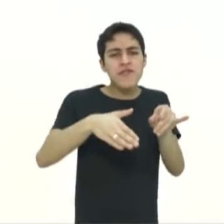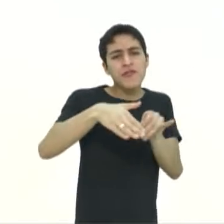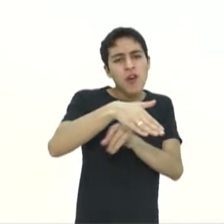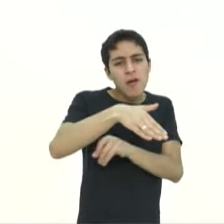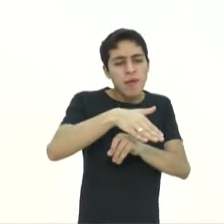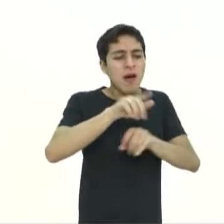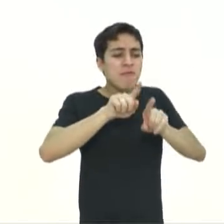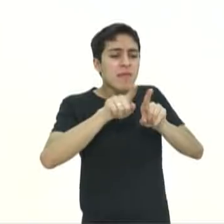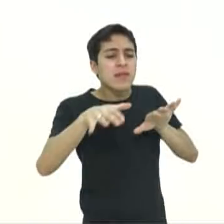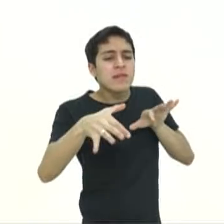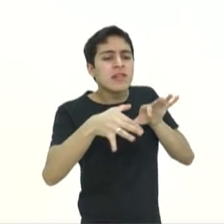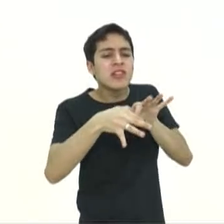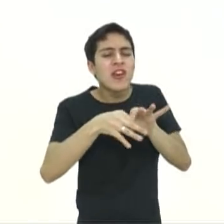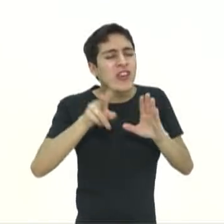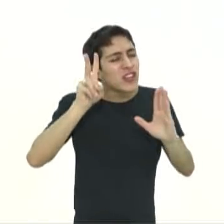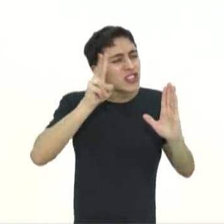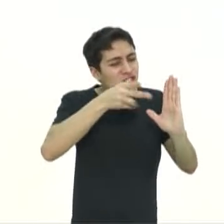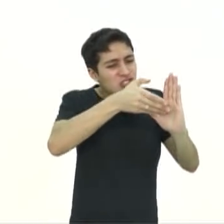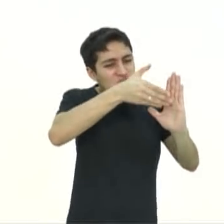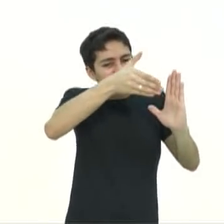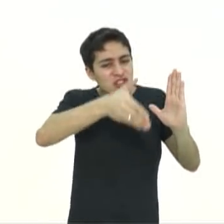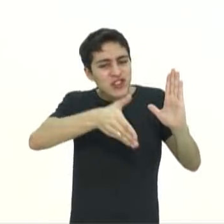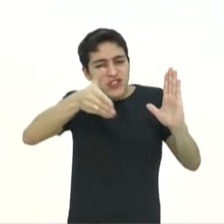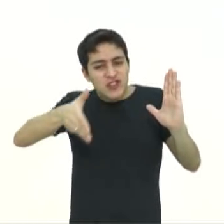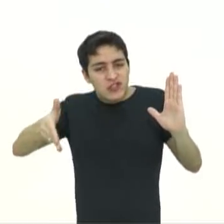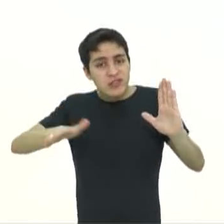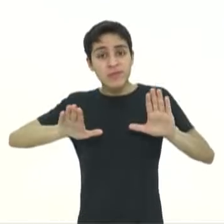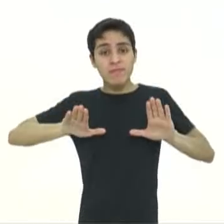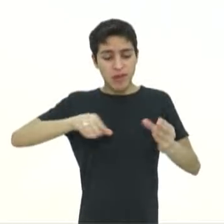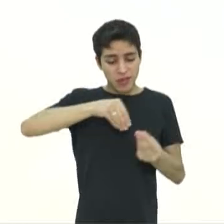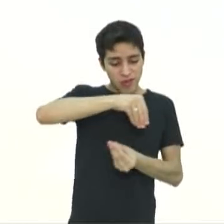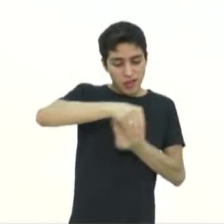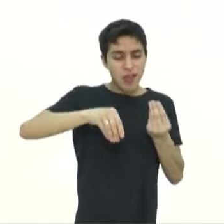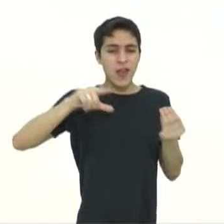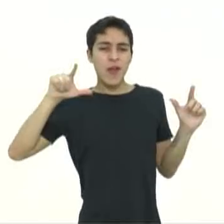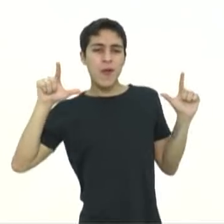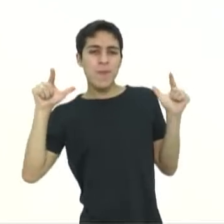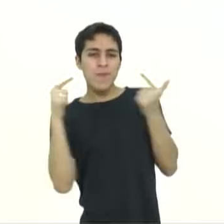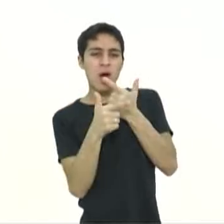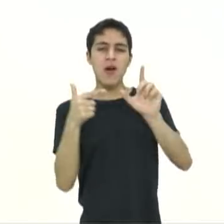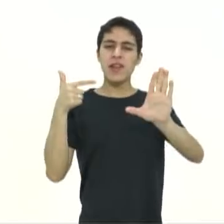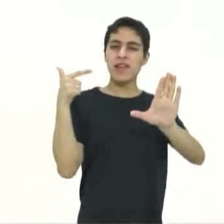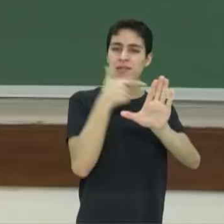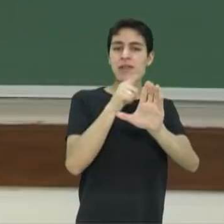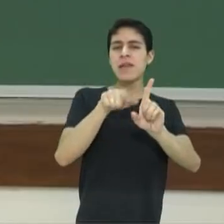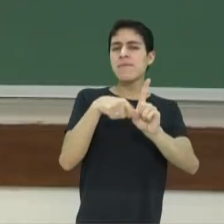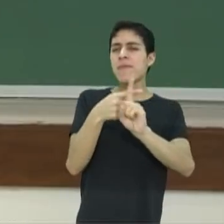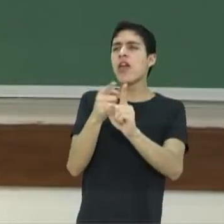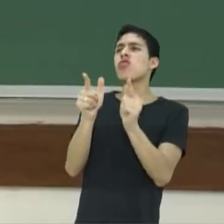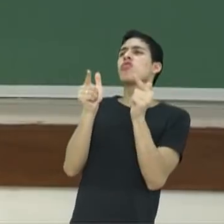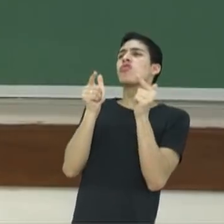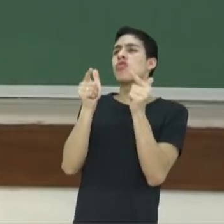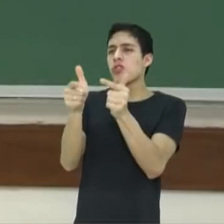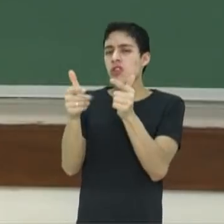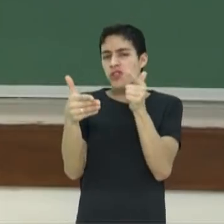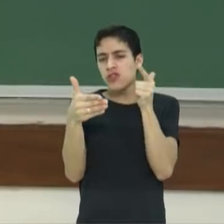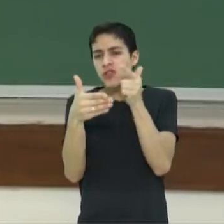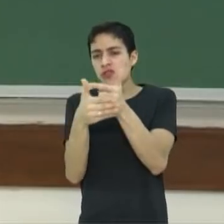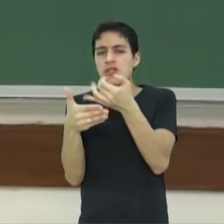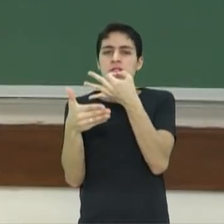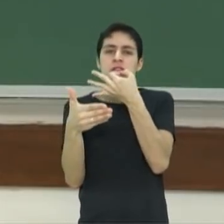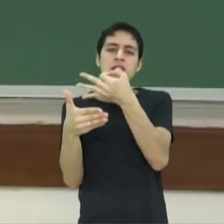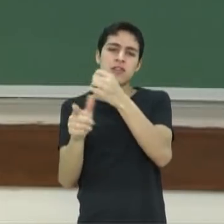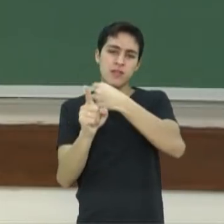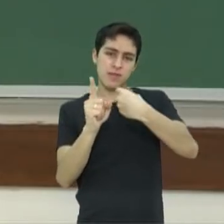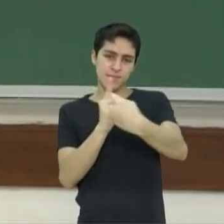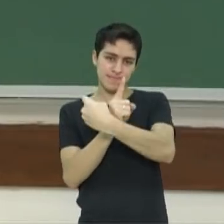no cotidiano, valendo-se de humor, ironia e críticas sociais. Isso mesmo, nós temos